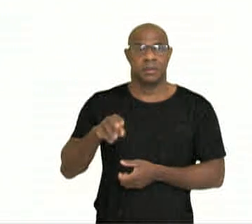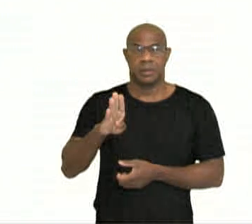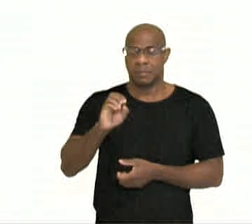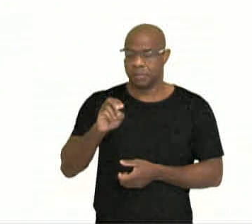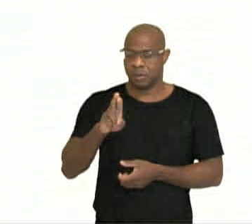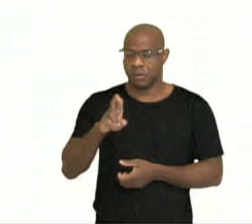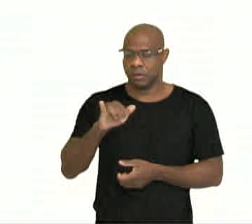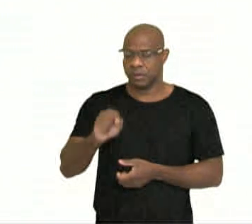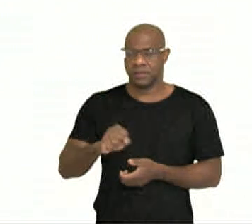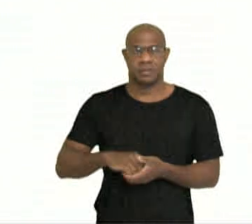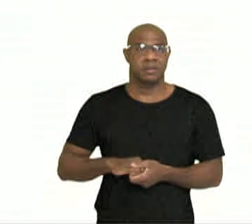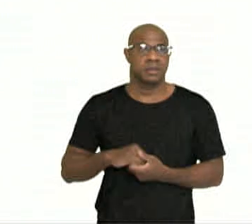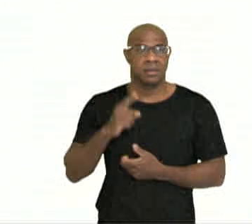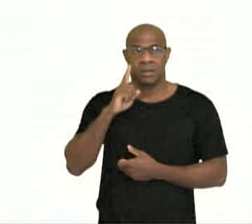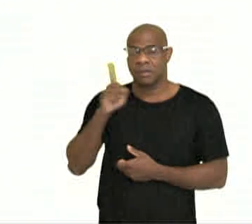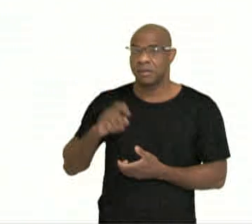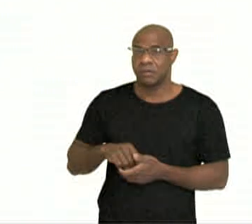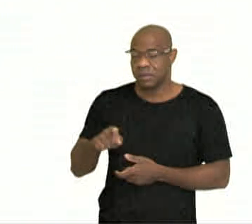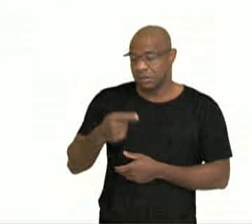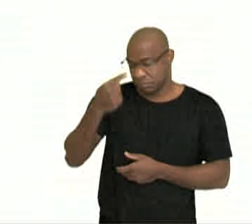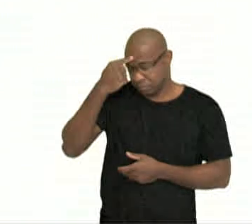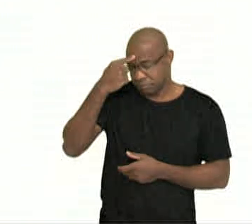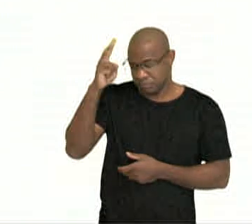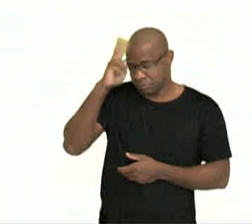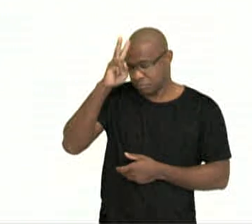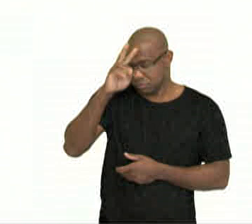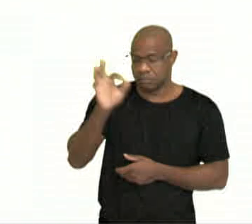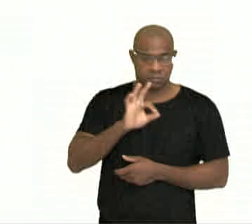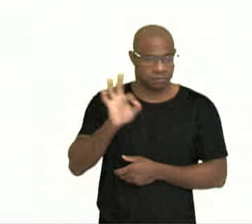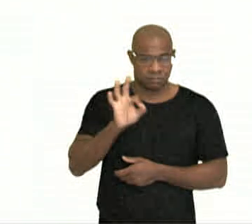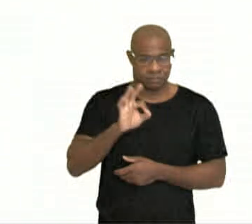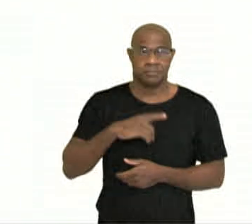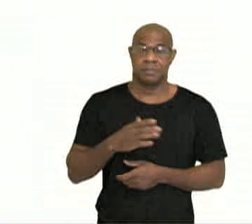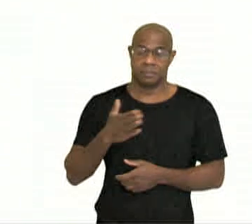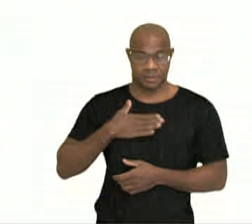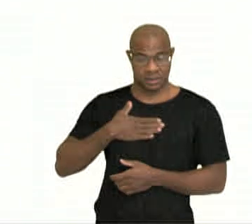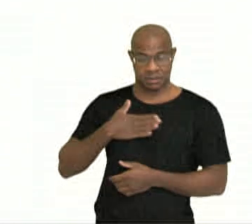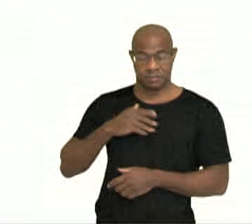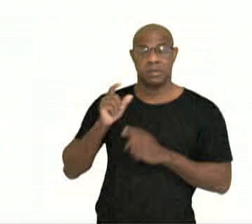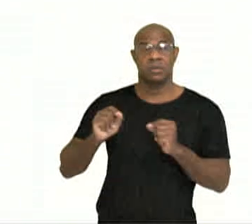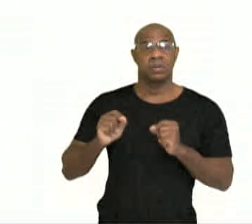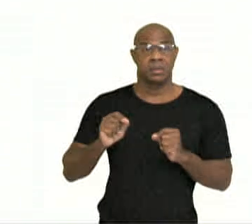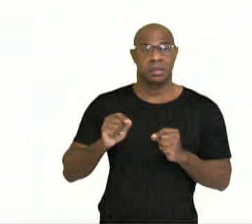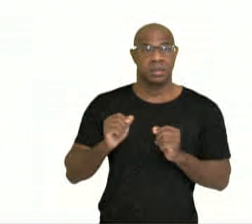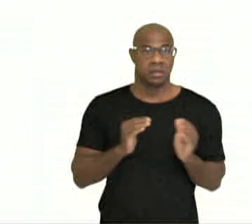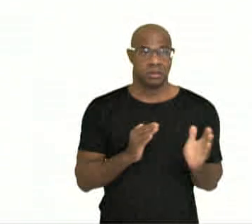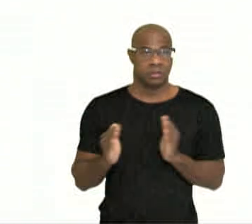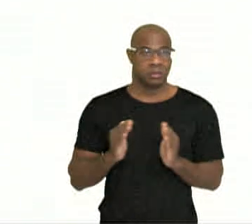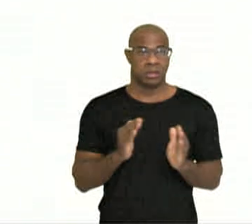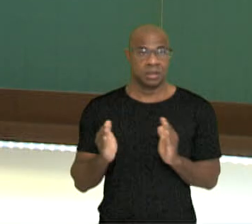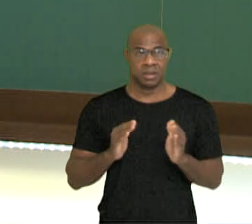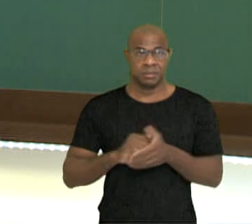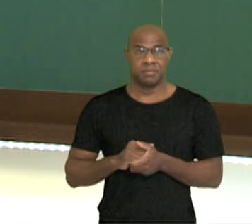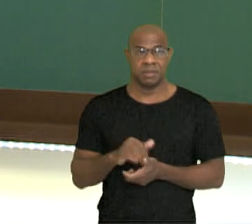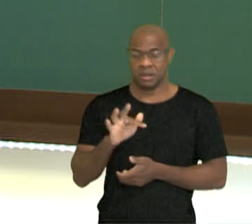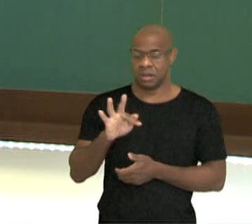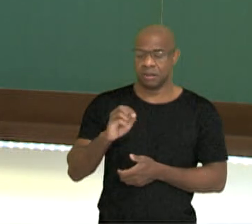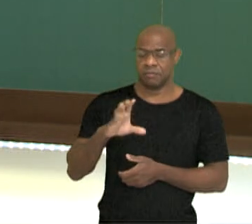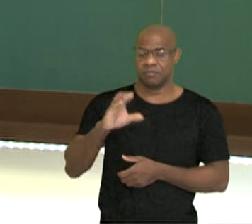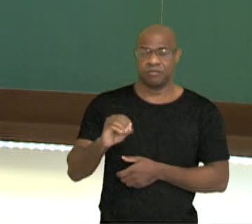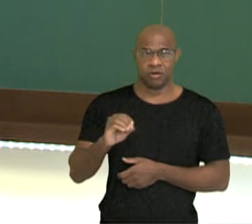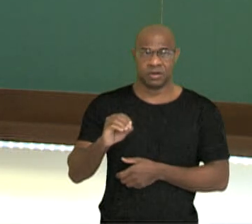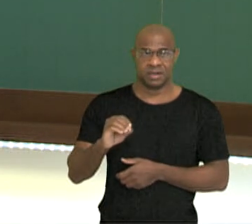terá memória do que vou contar, mas, para mim, à época uma foca de 19 anos, foi